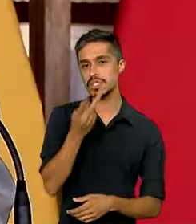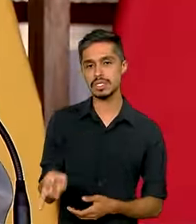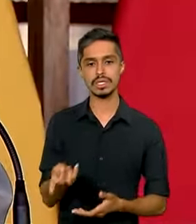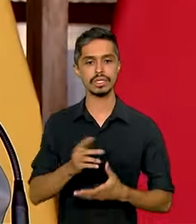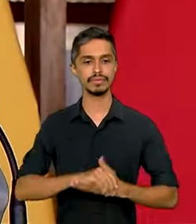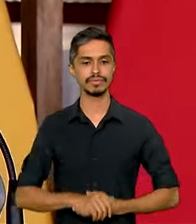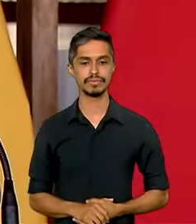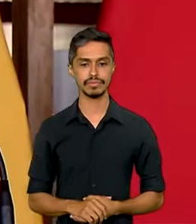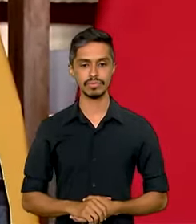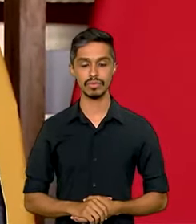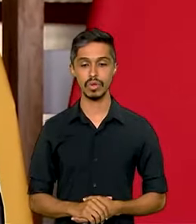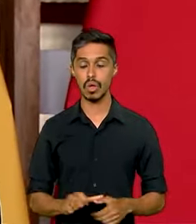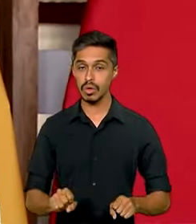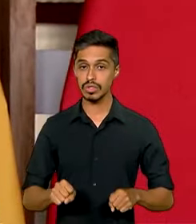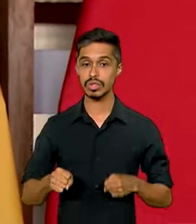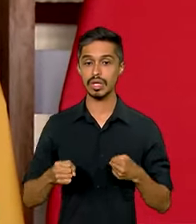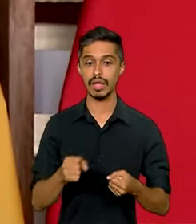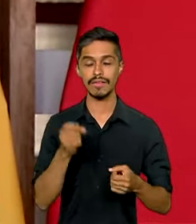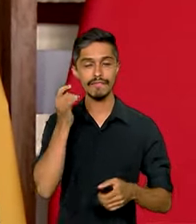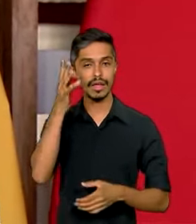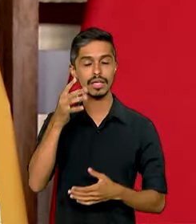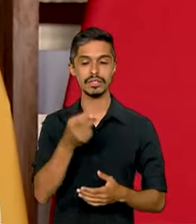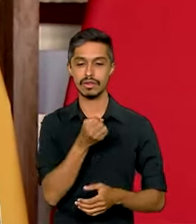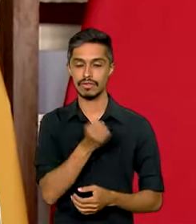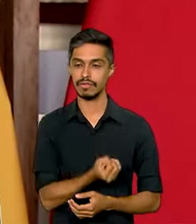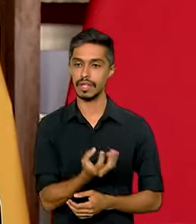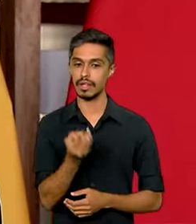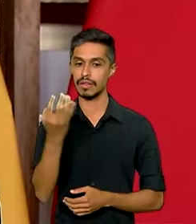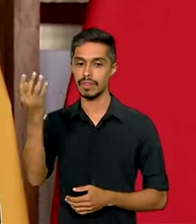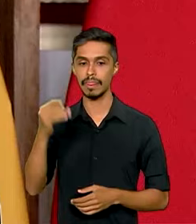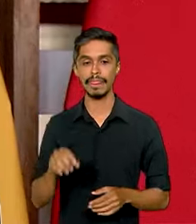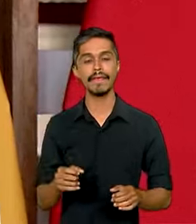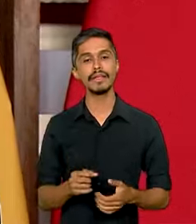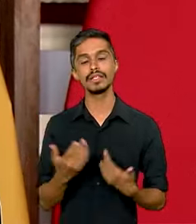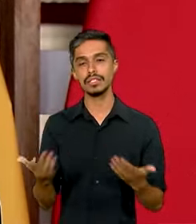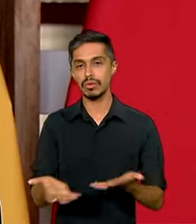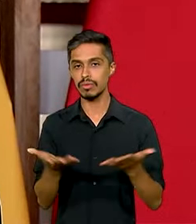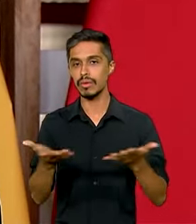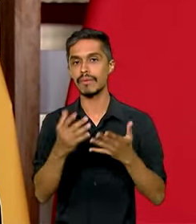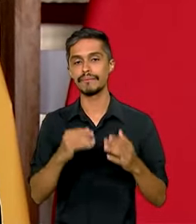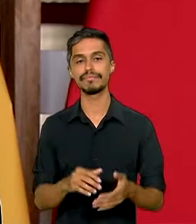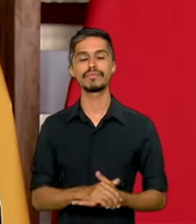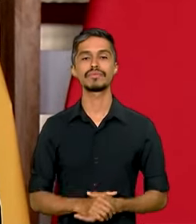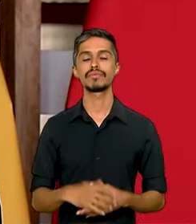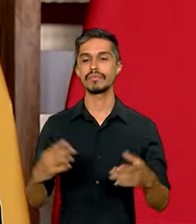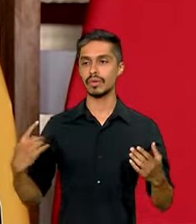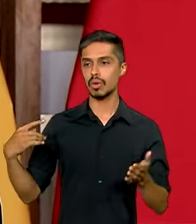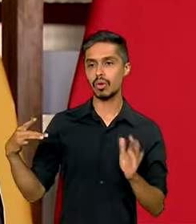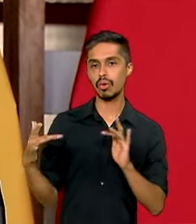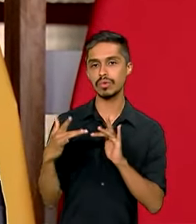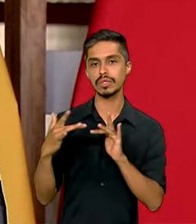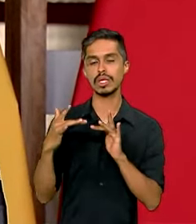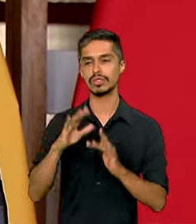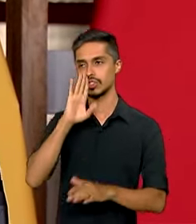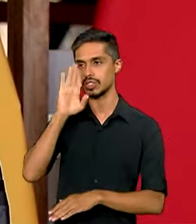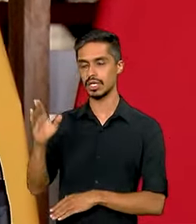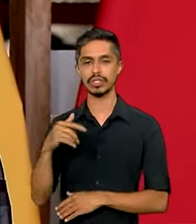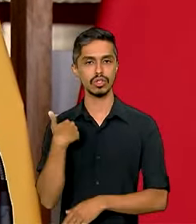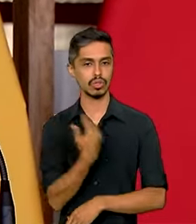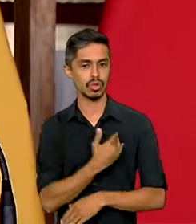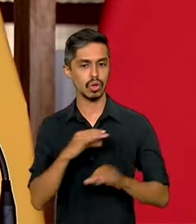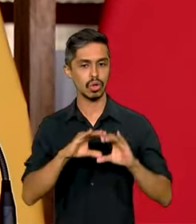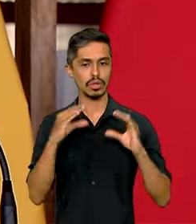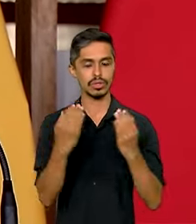visita. A iniciativa facilitará viagens e incentivará a promoção de contatos diretos entre nossas